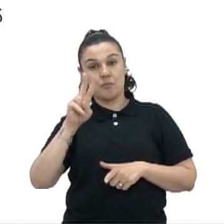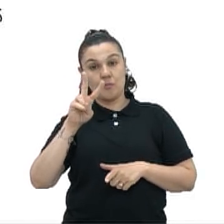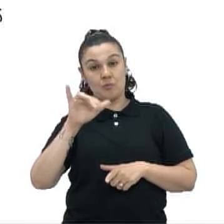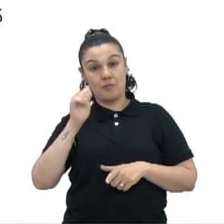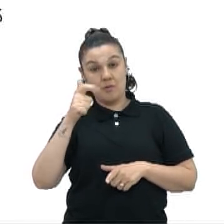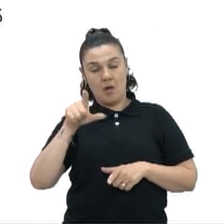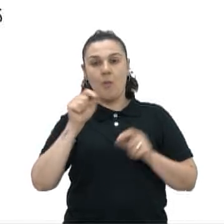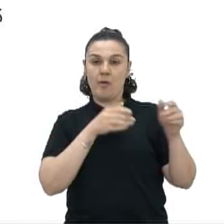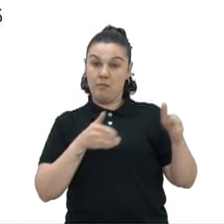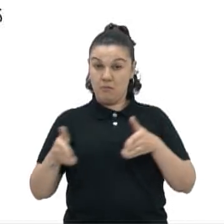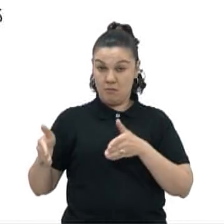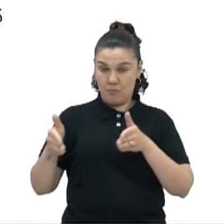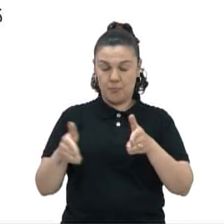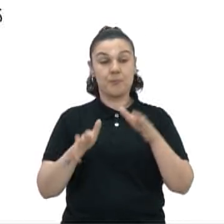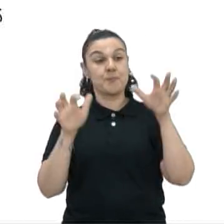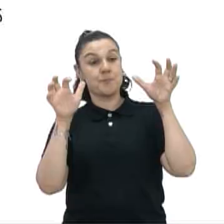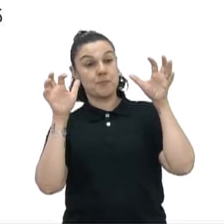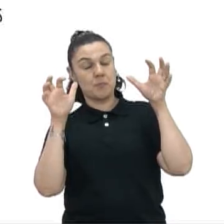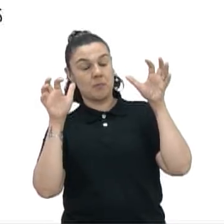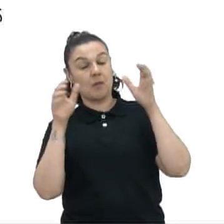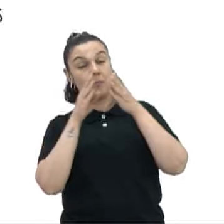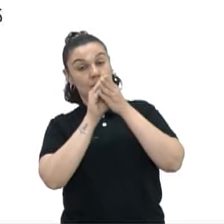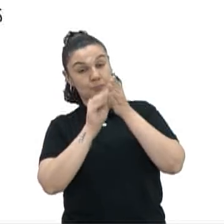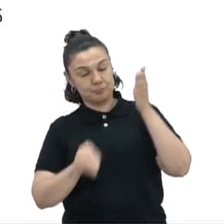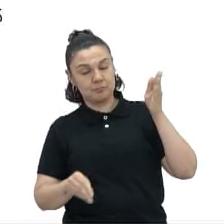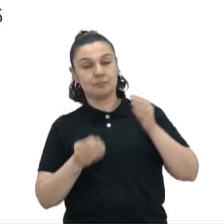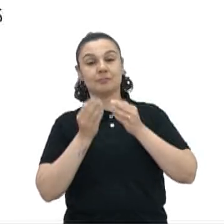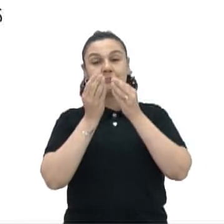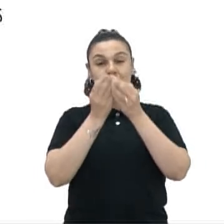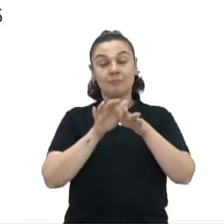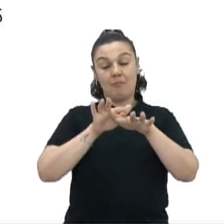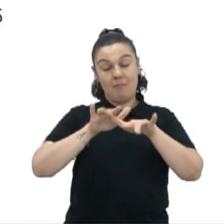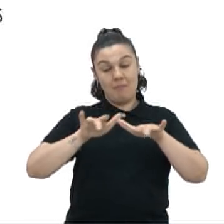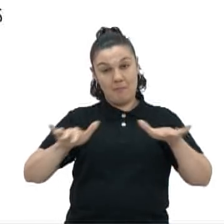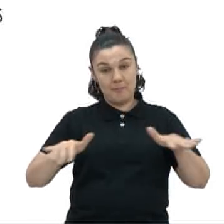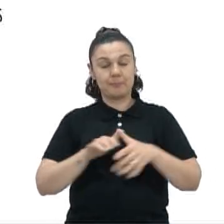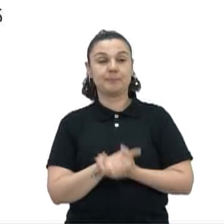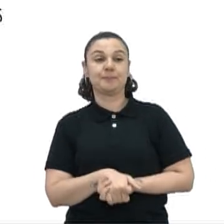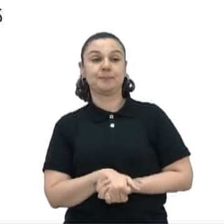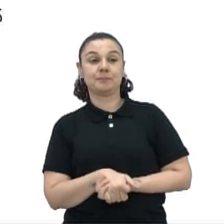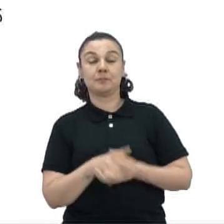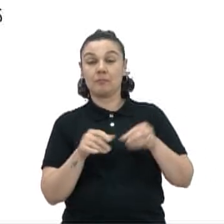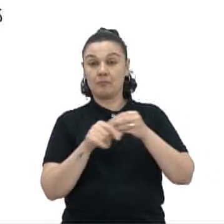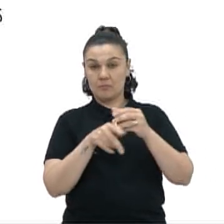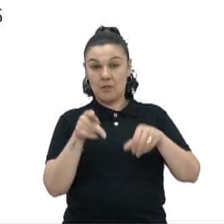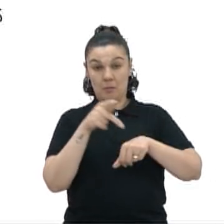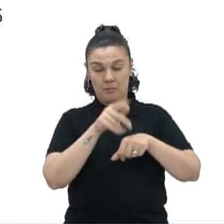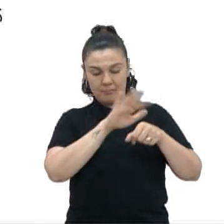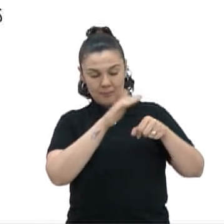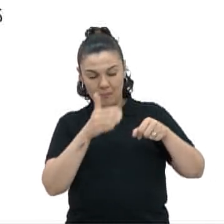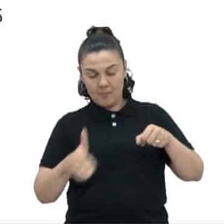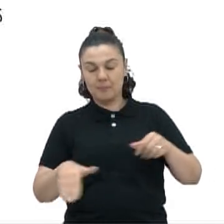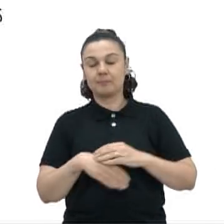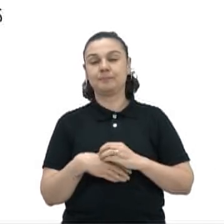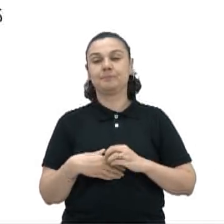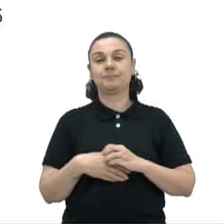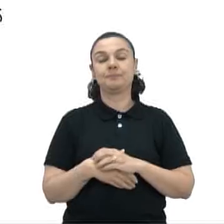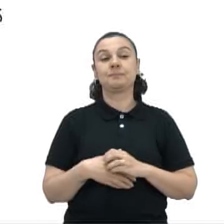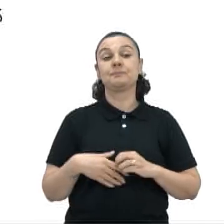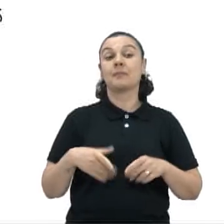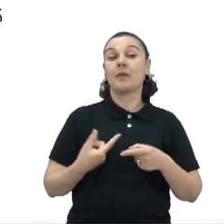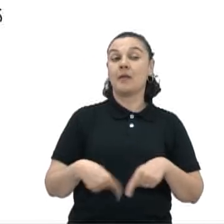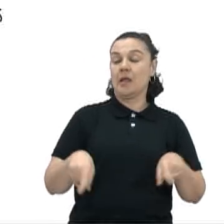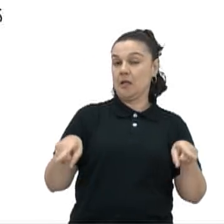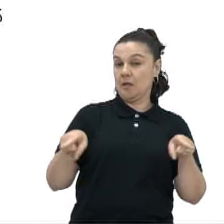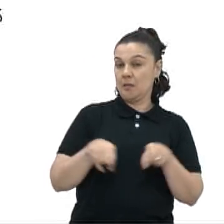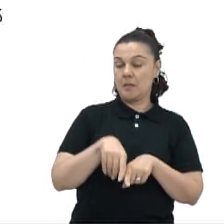dos rios, a erosão marinha, causada pelo desgaste de rochas e solos litorâneos pela água do mar,